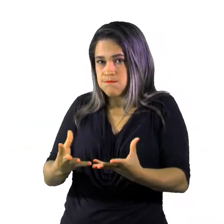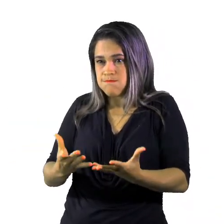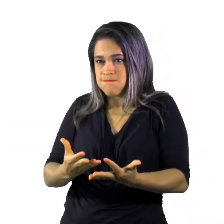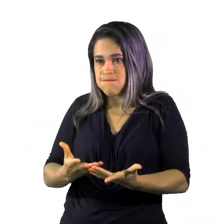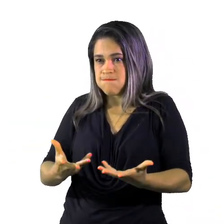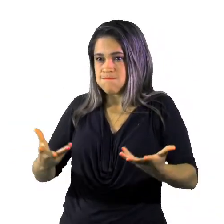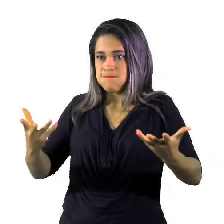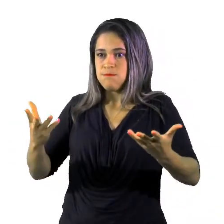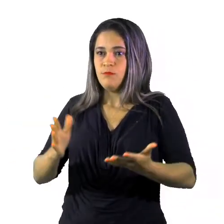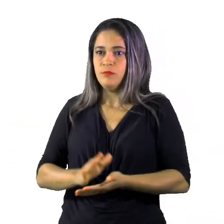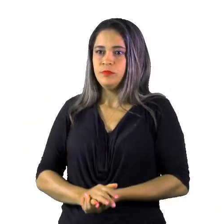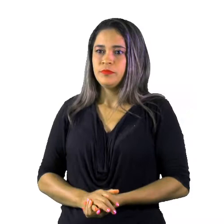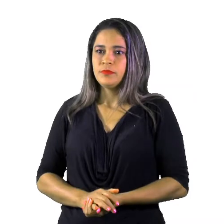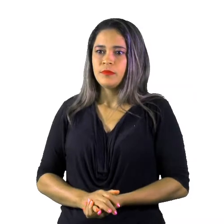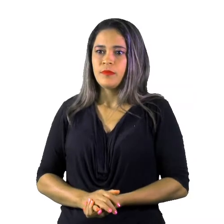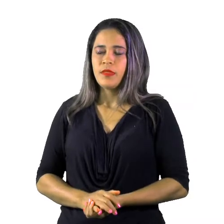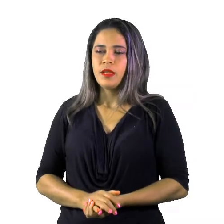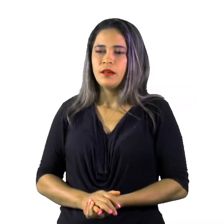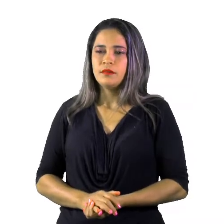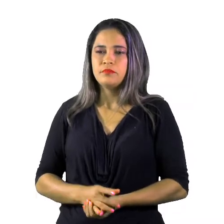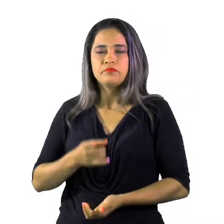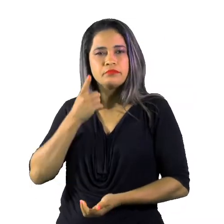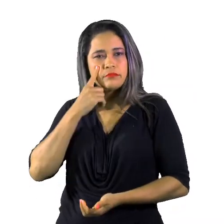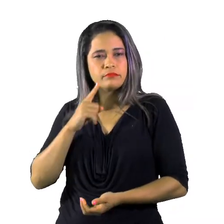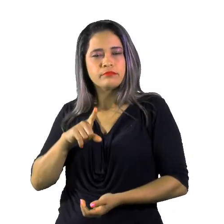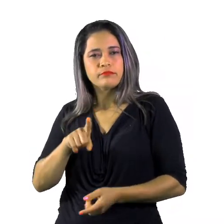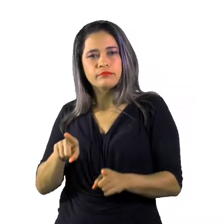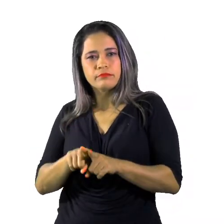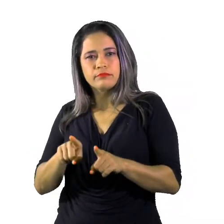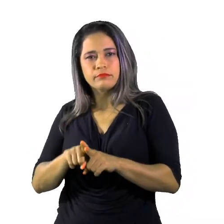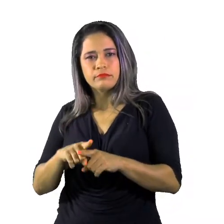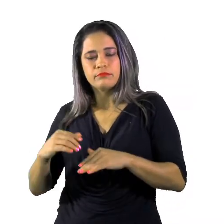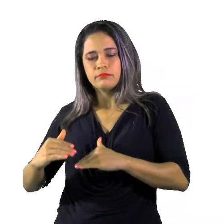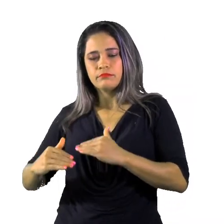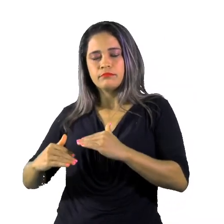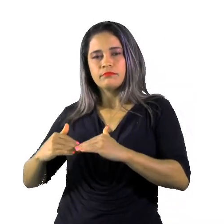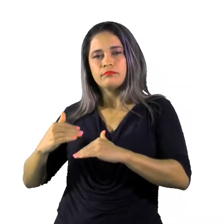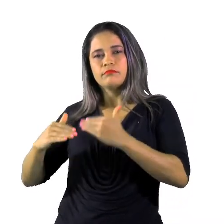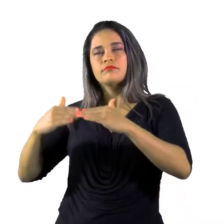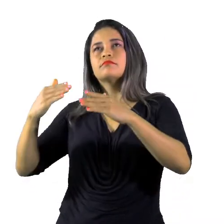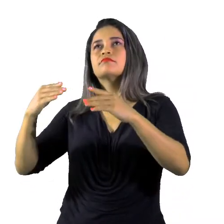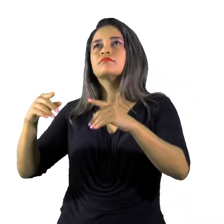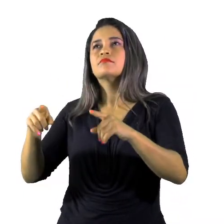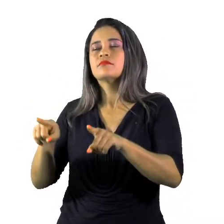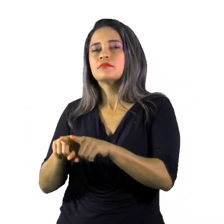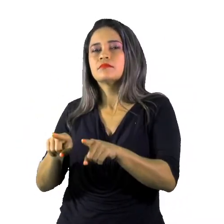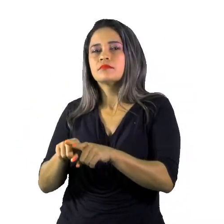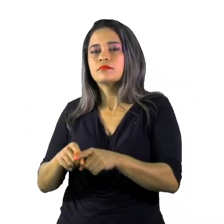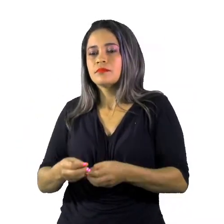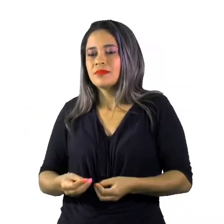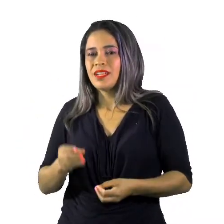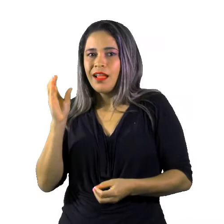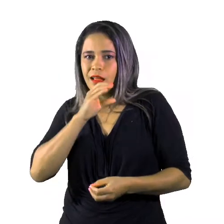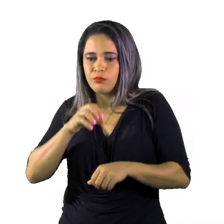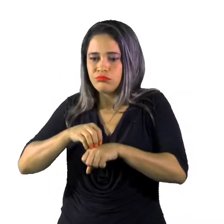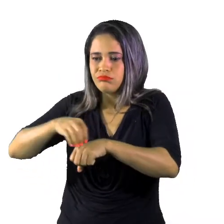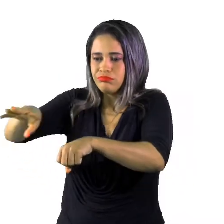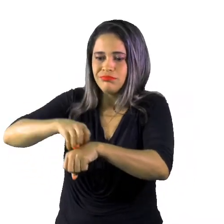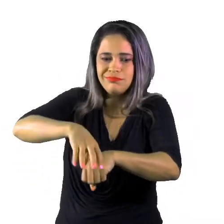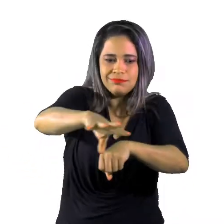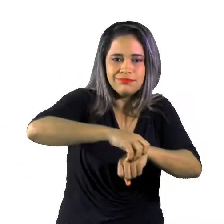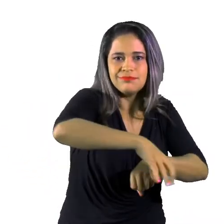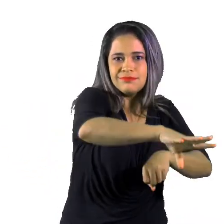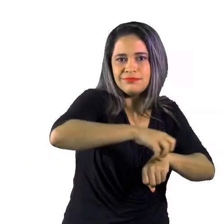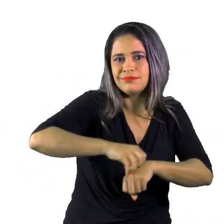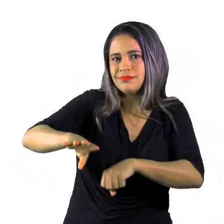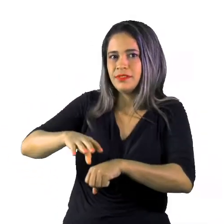Para além de produtos, nós também temos a evolução da entrega desses produtos. Tá? O meio